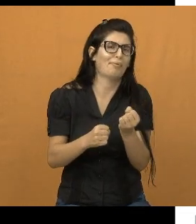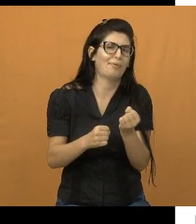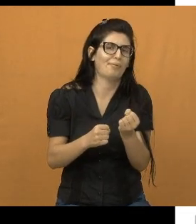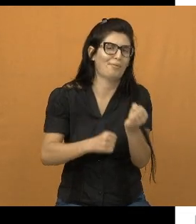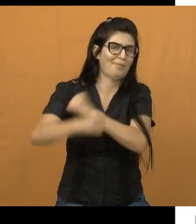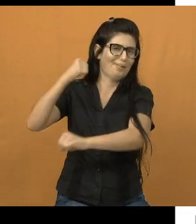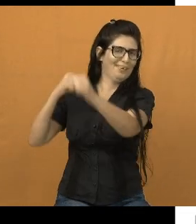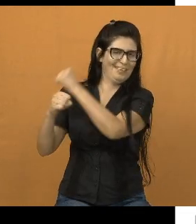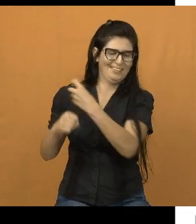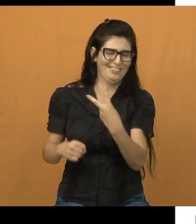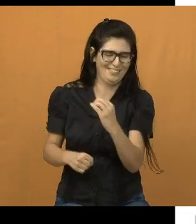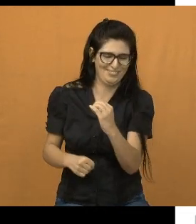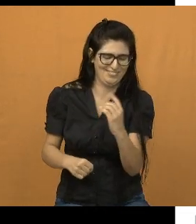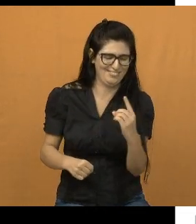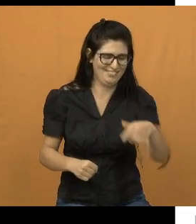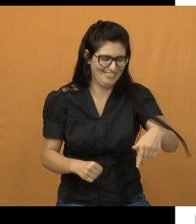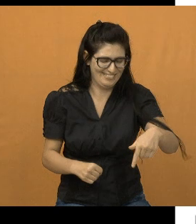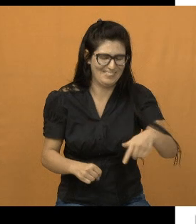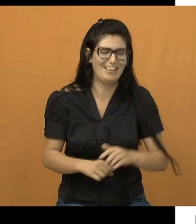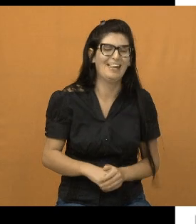de 2017